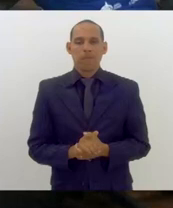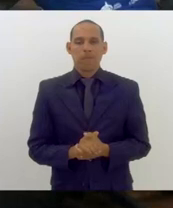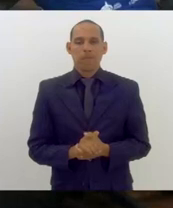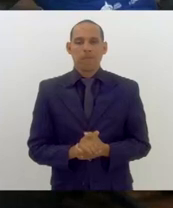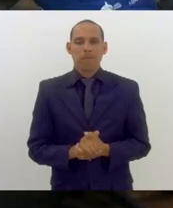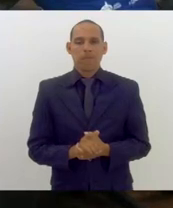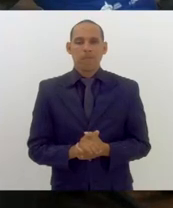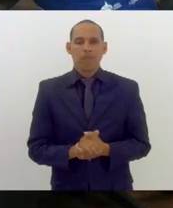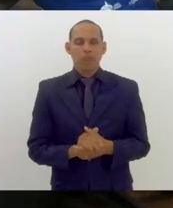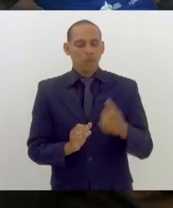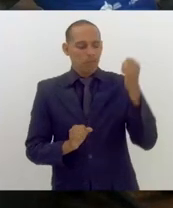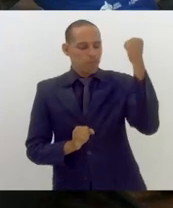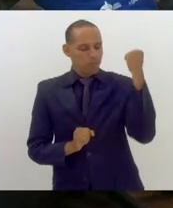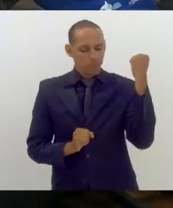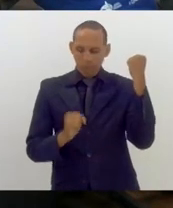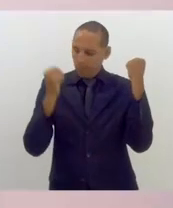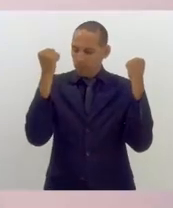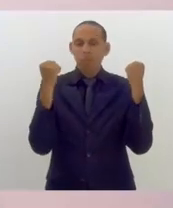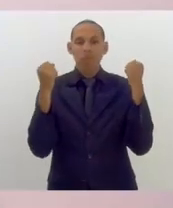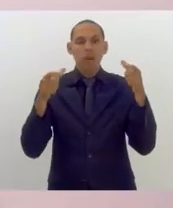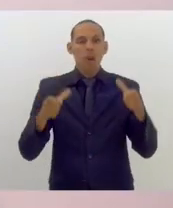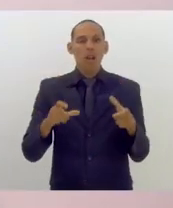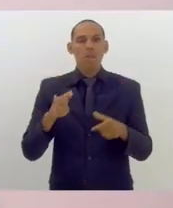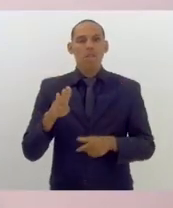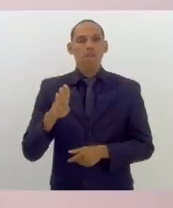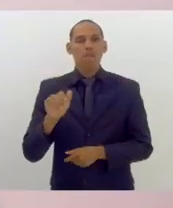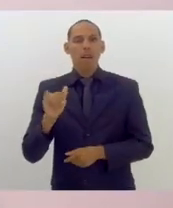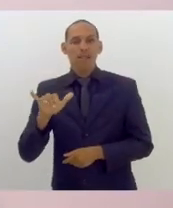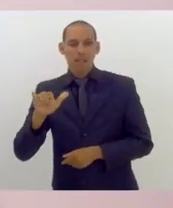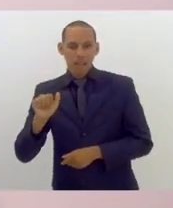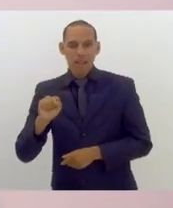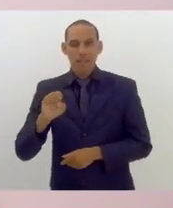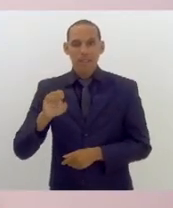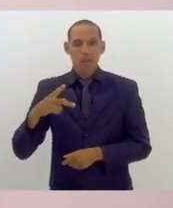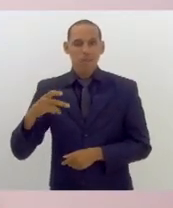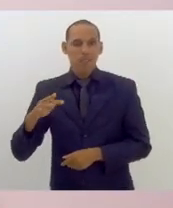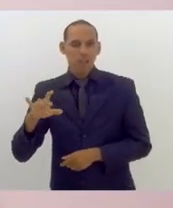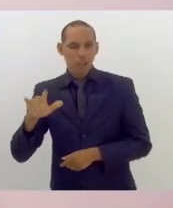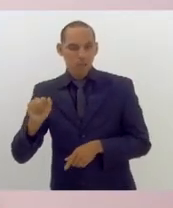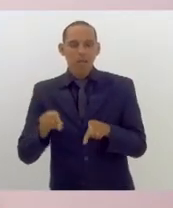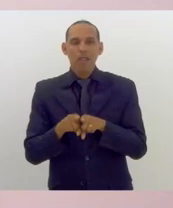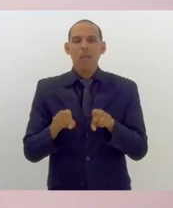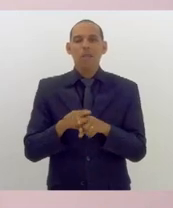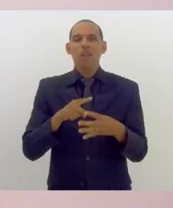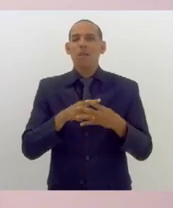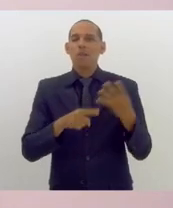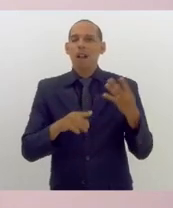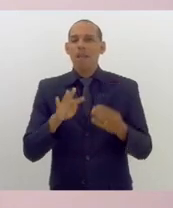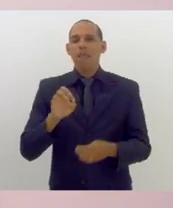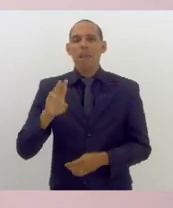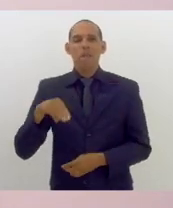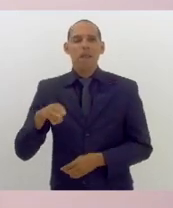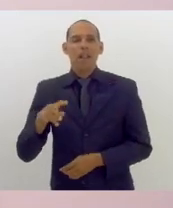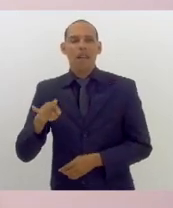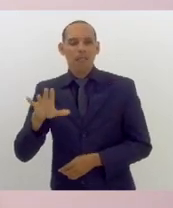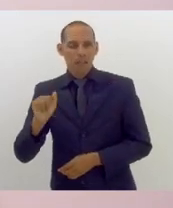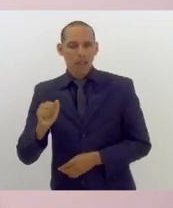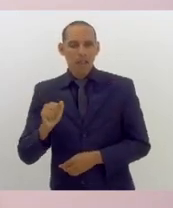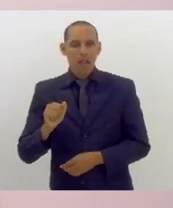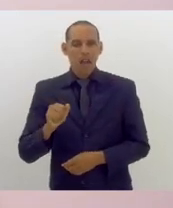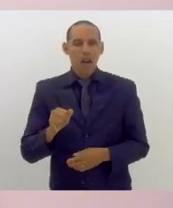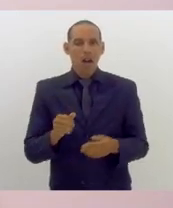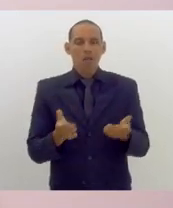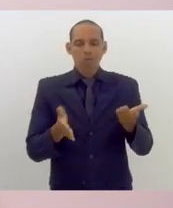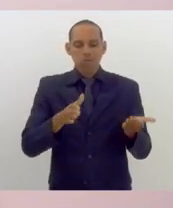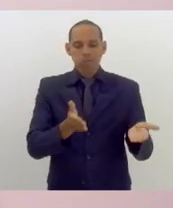fincadas na parede Sepetiba local onde também funcionarão quatro termelétricas flutuantes resumidamente foram estas as causas de